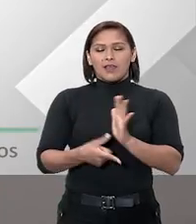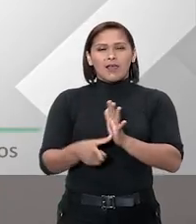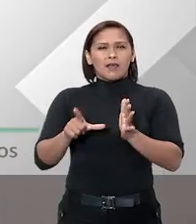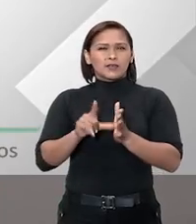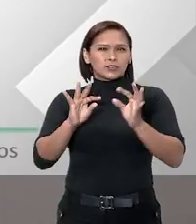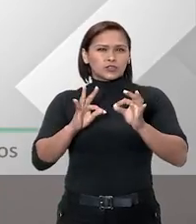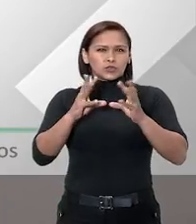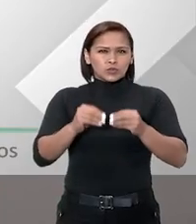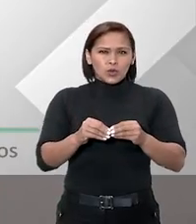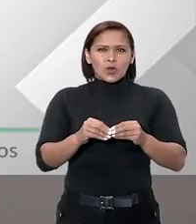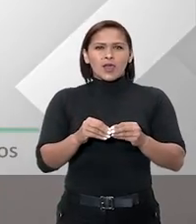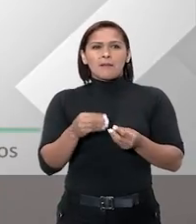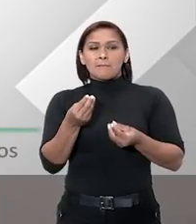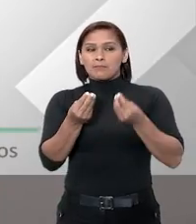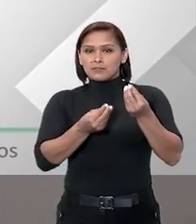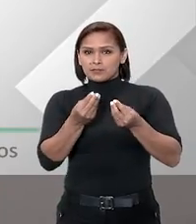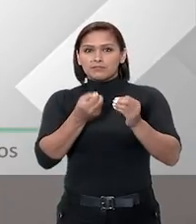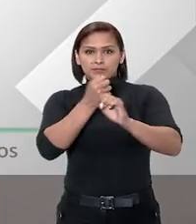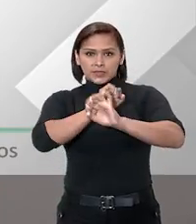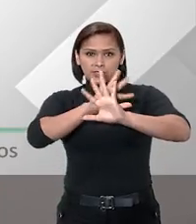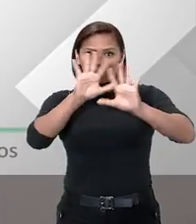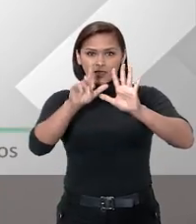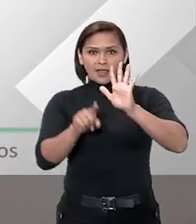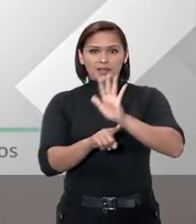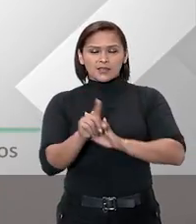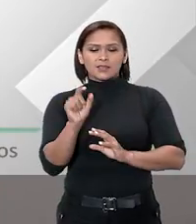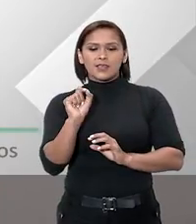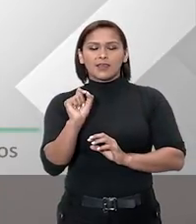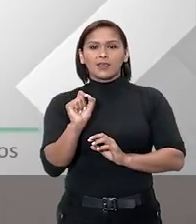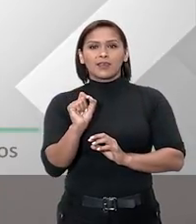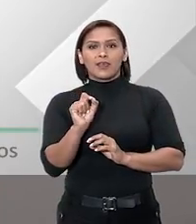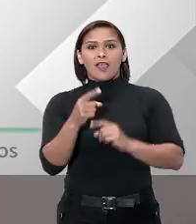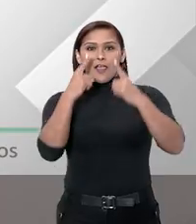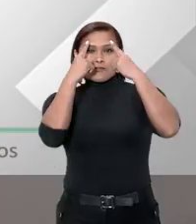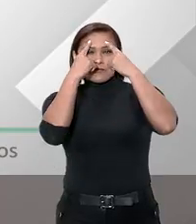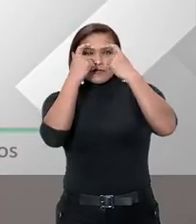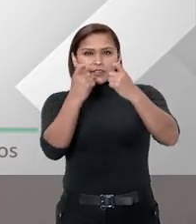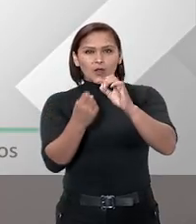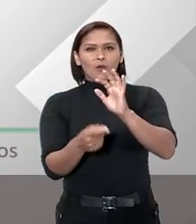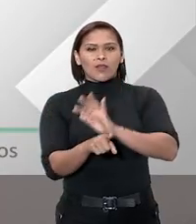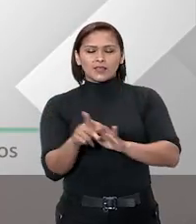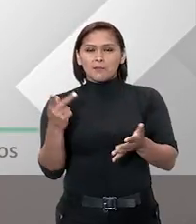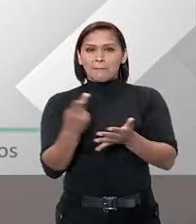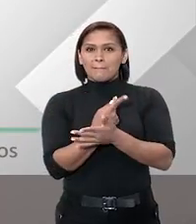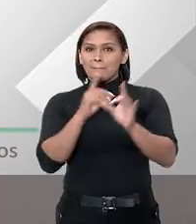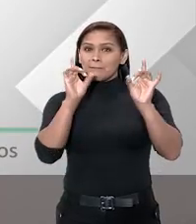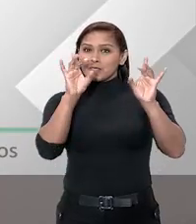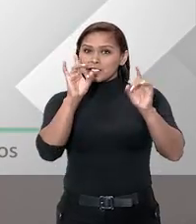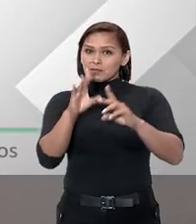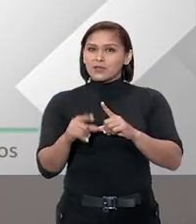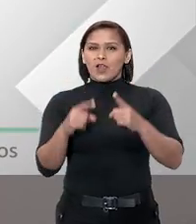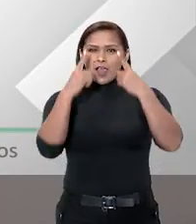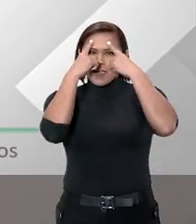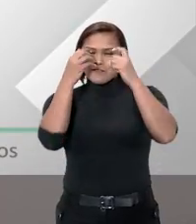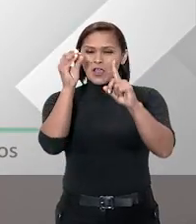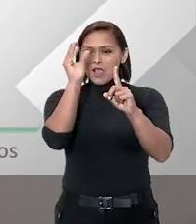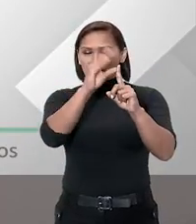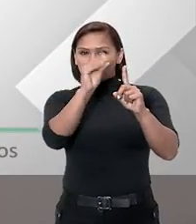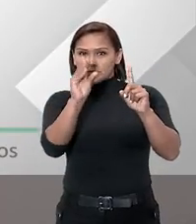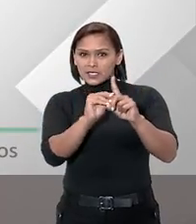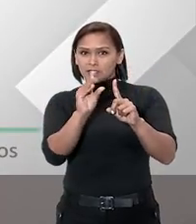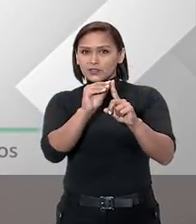qualquer coisa, a gente tem que esclarecer que esse tipo de violência, principalmente a violência